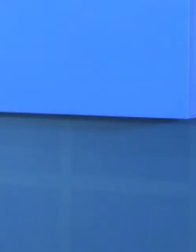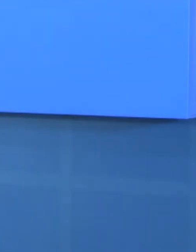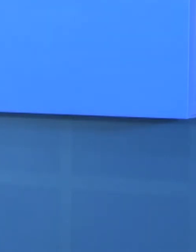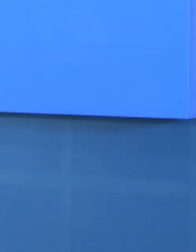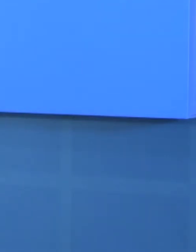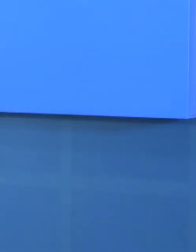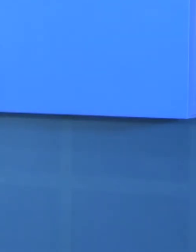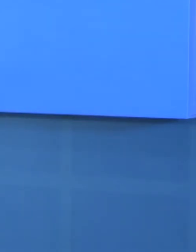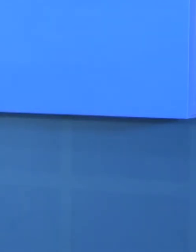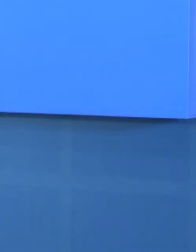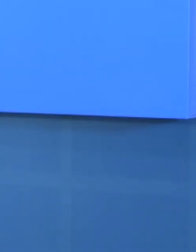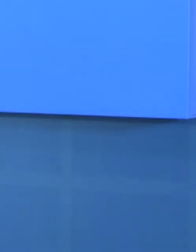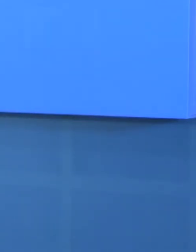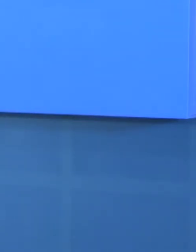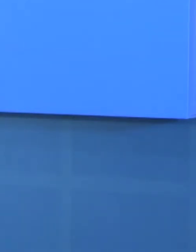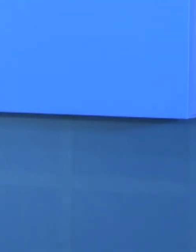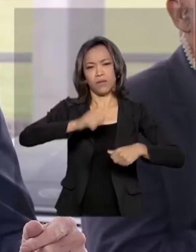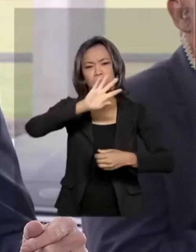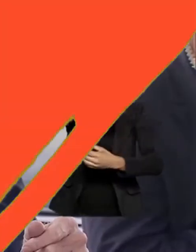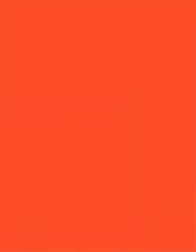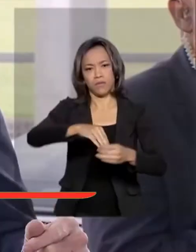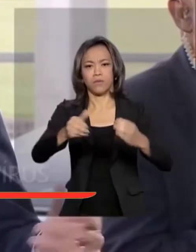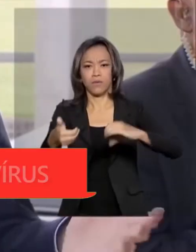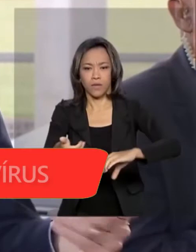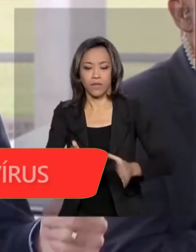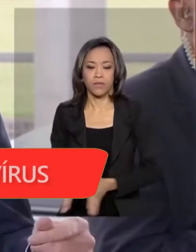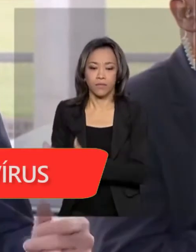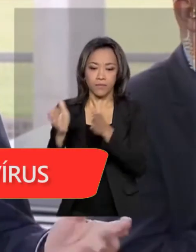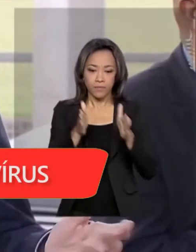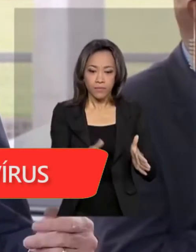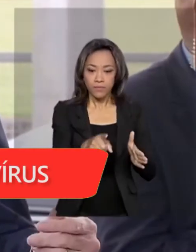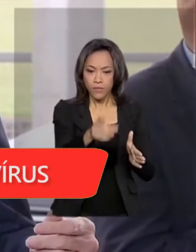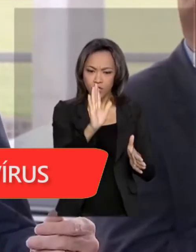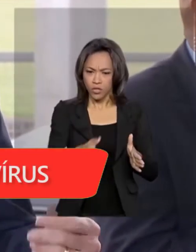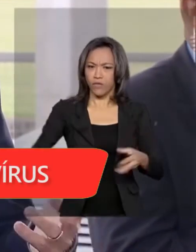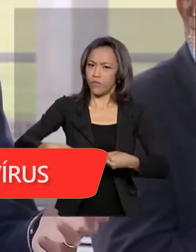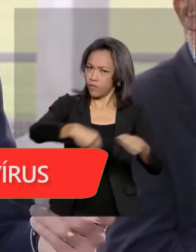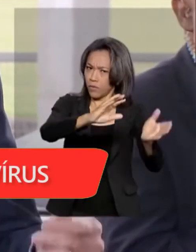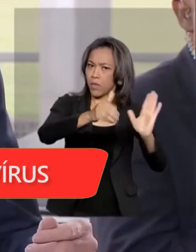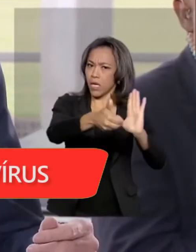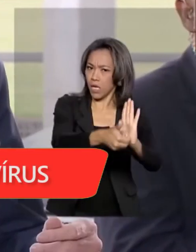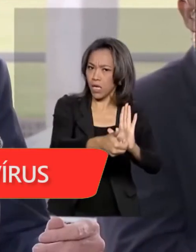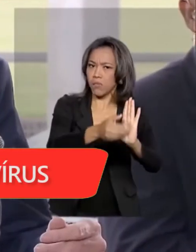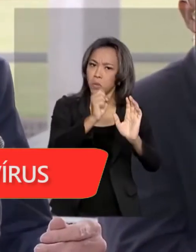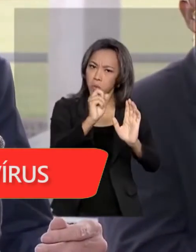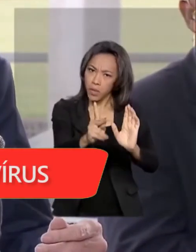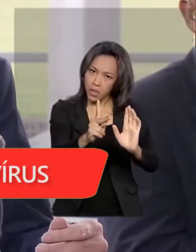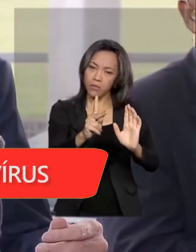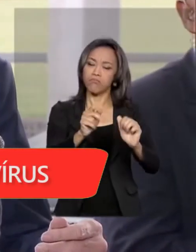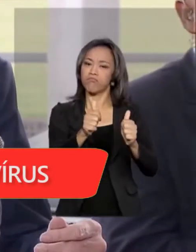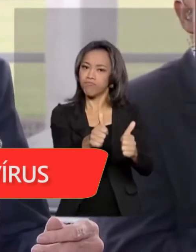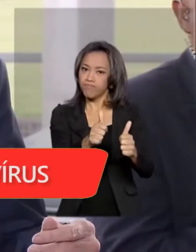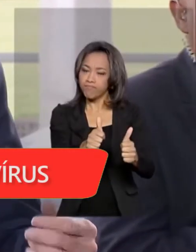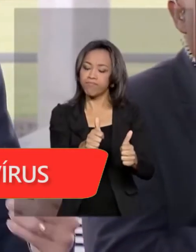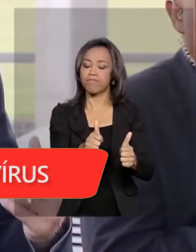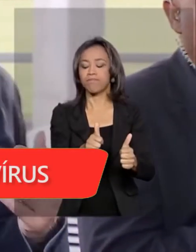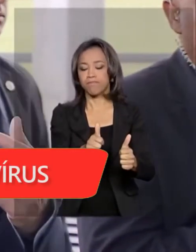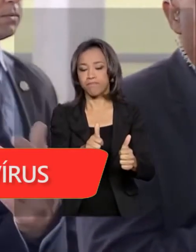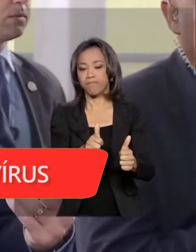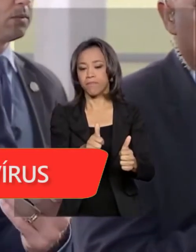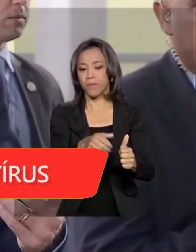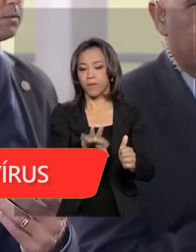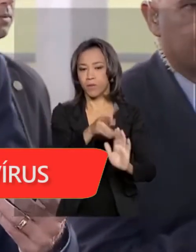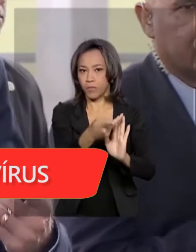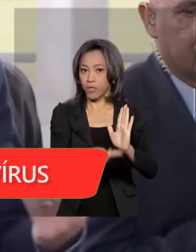de enfrentamento do coronavírus. A lei, que já foi publicada no Diário Oficial da União, tem entre as medidas a separação de